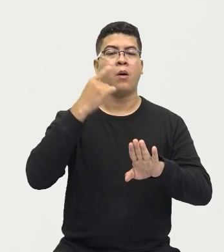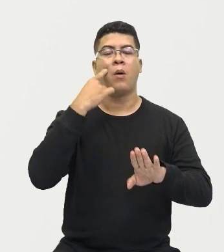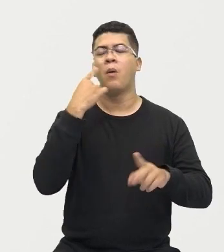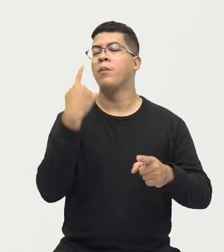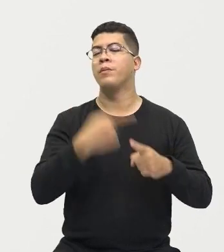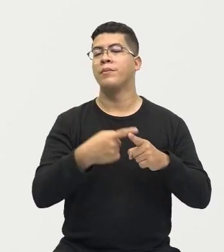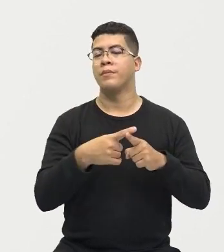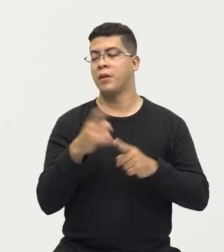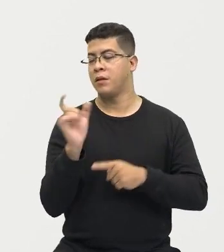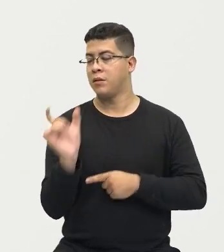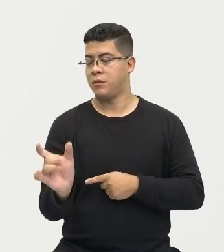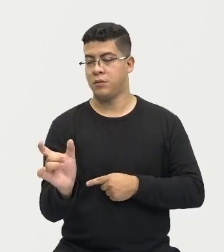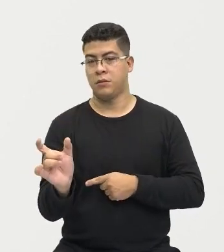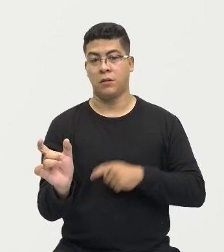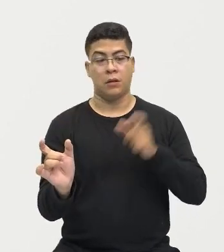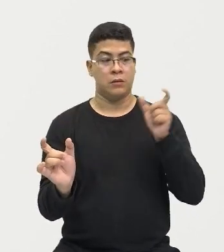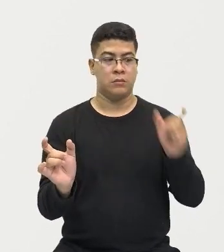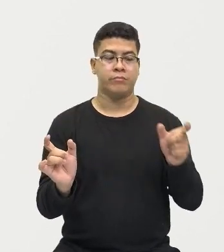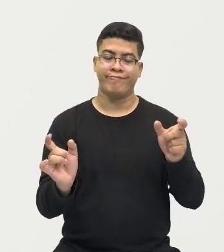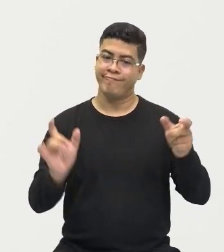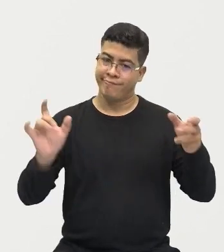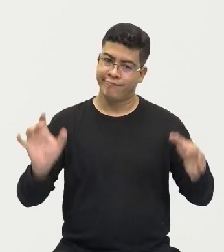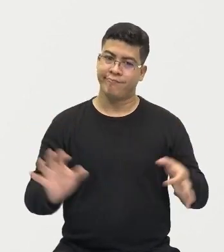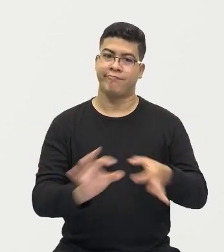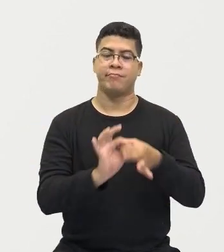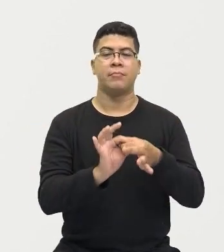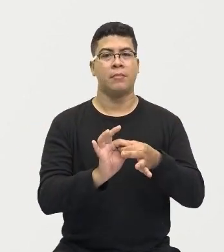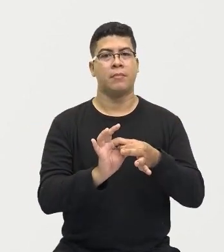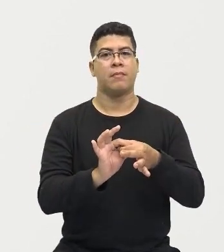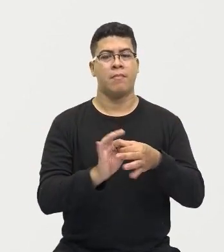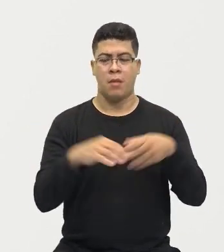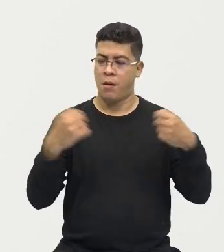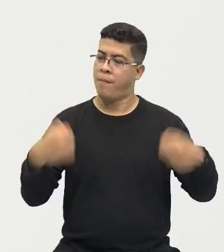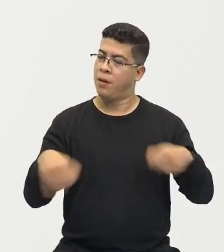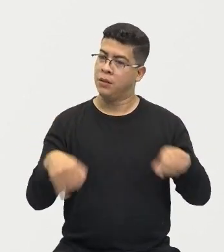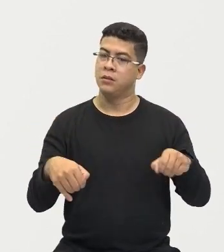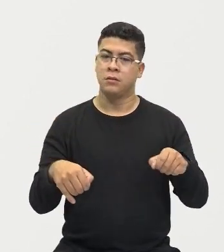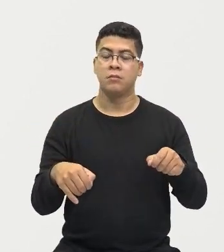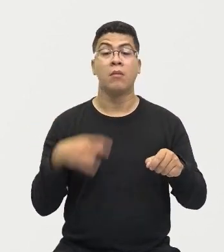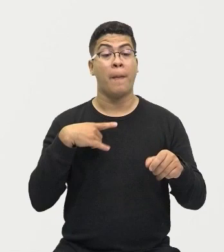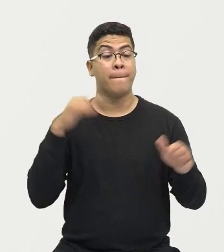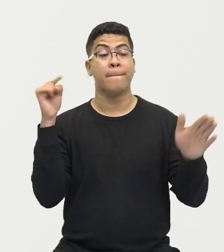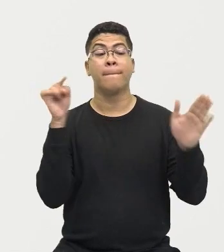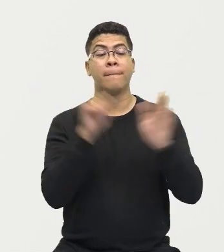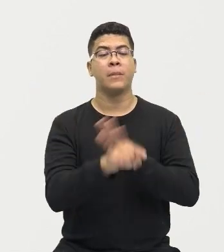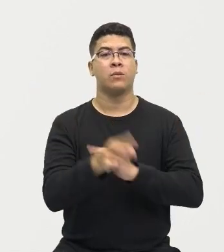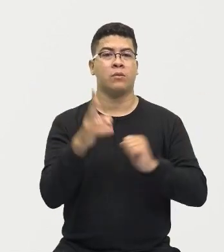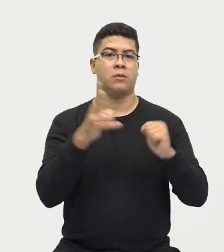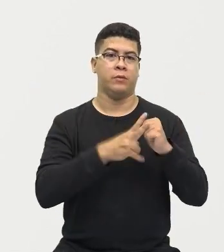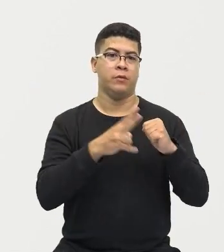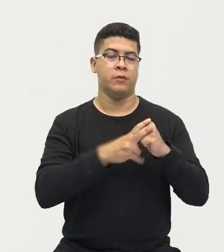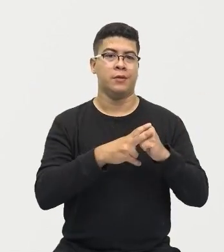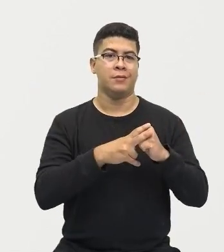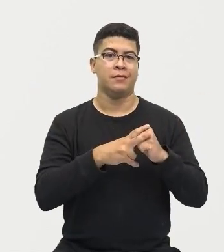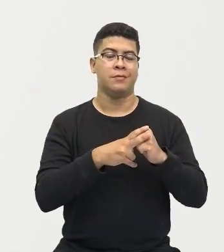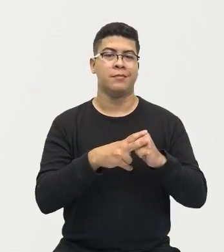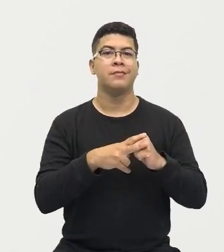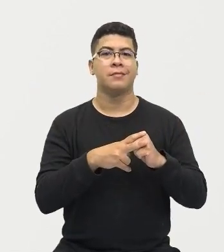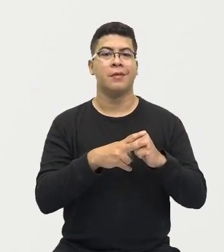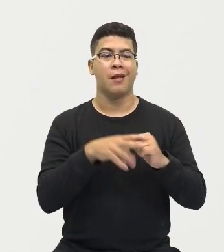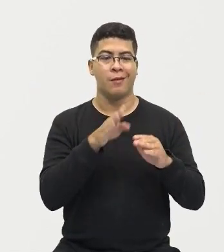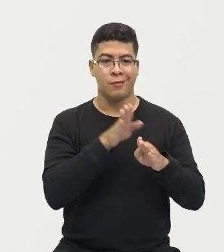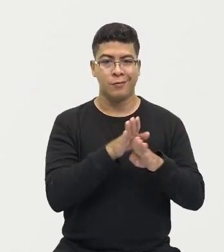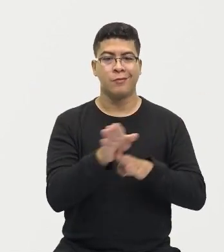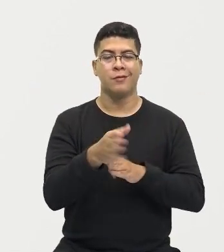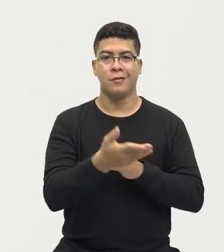dessa oração principal. Só é você perguntar para o verbo e ele vai te indicar, ok? Muito bem,